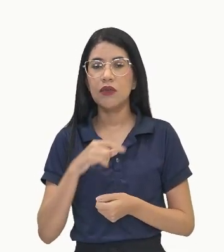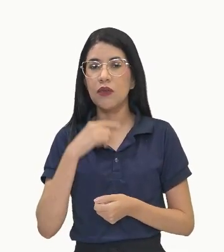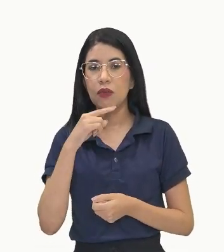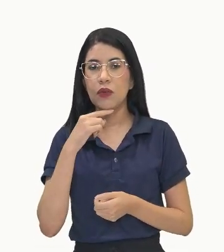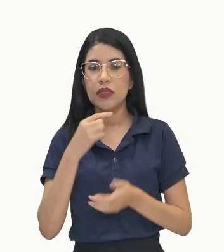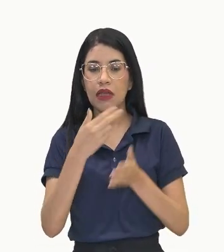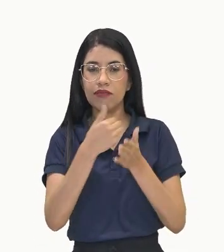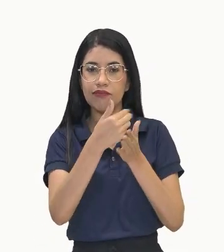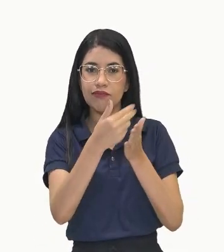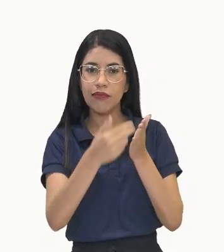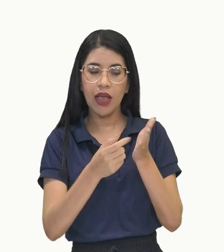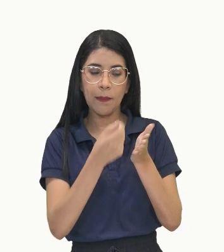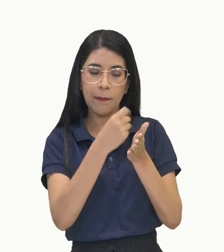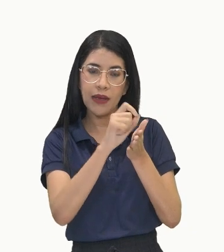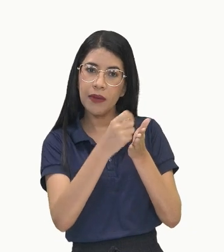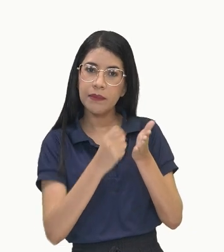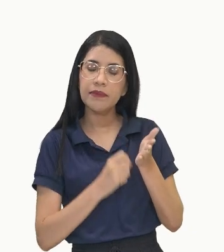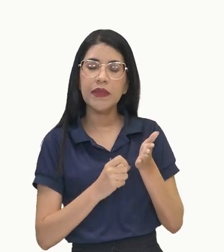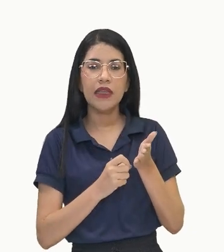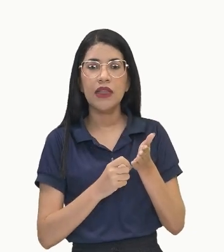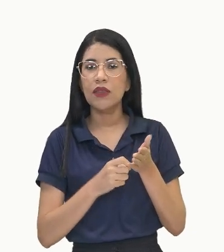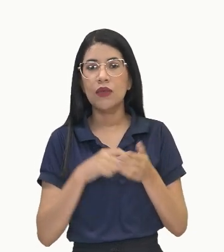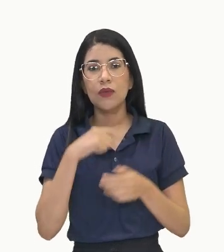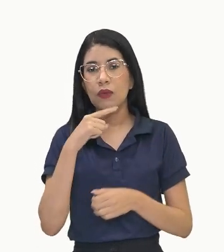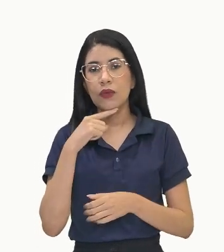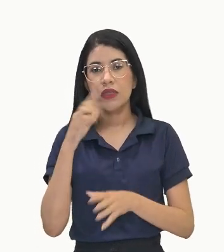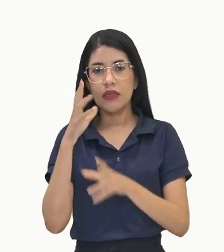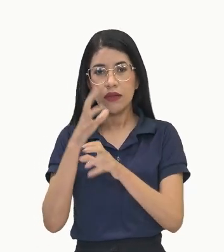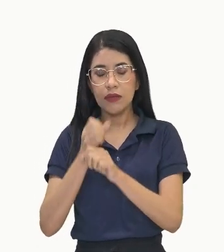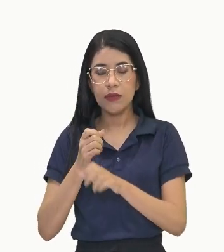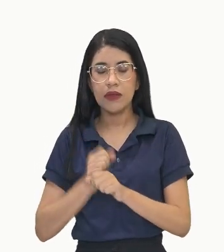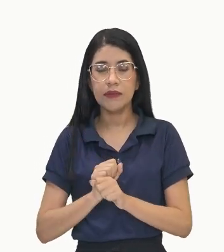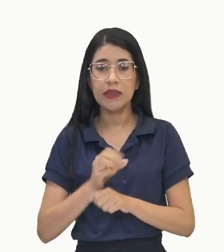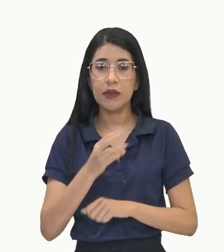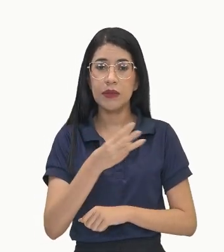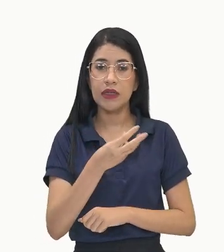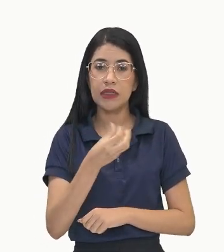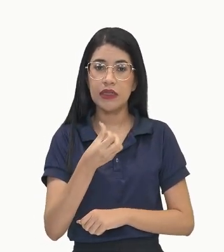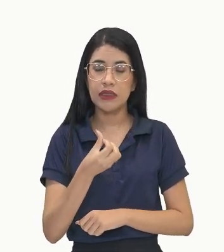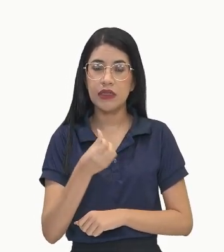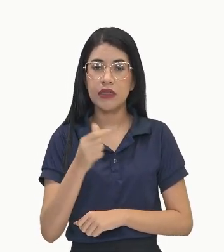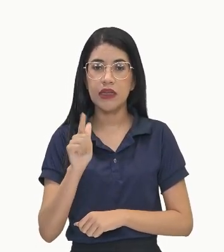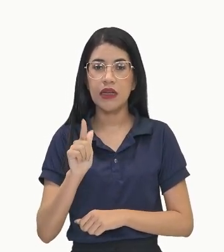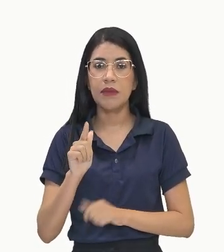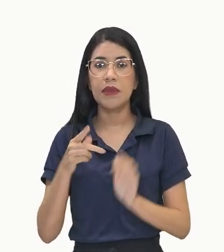conseguir resolver. Então lembra que 36 gramas é 100%,